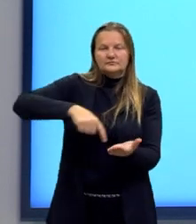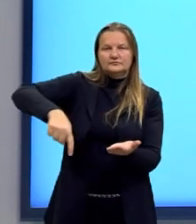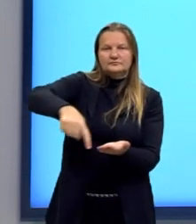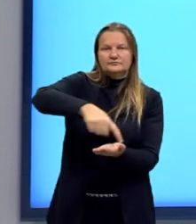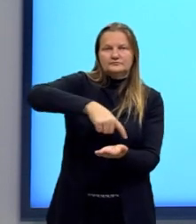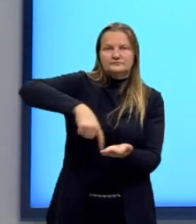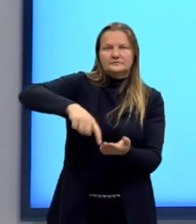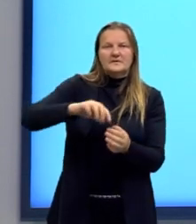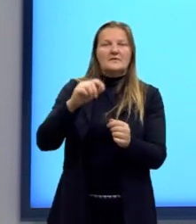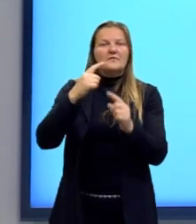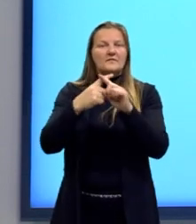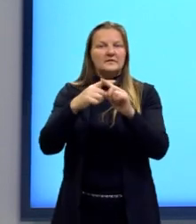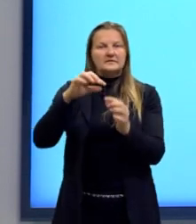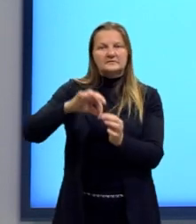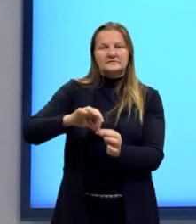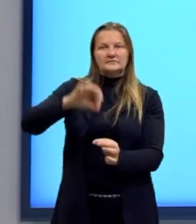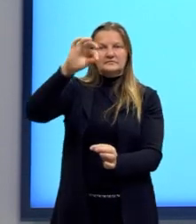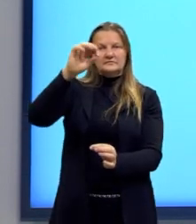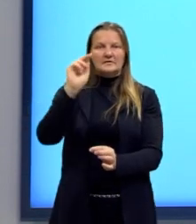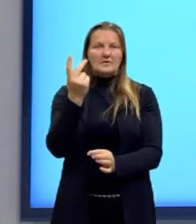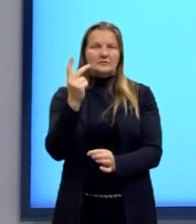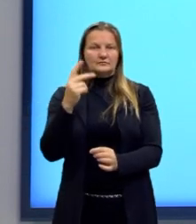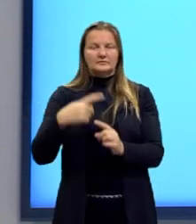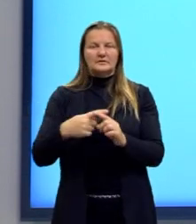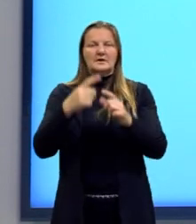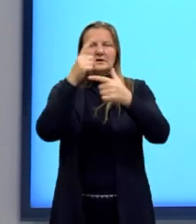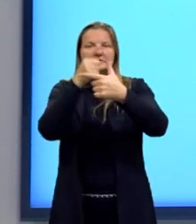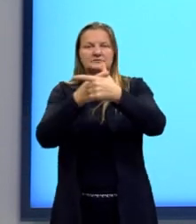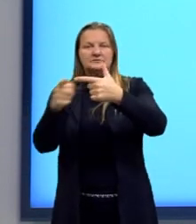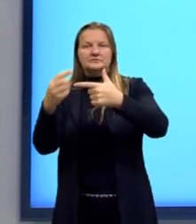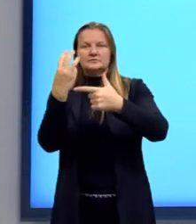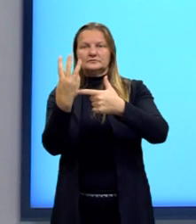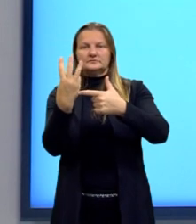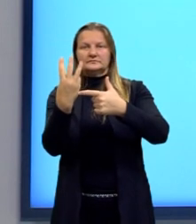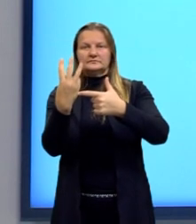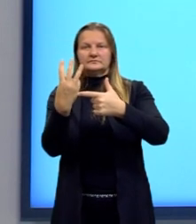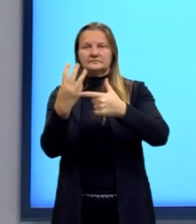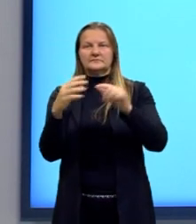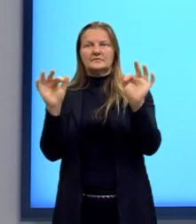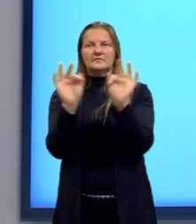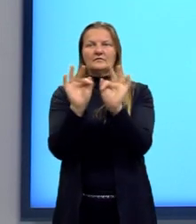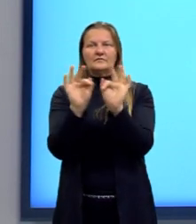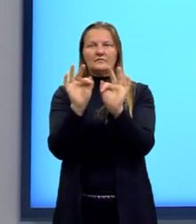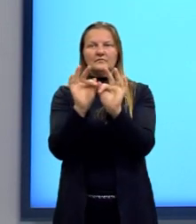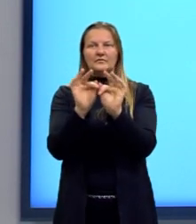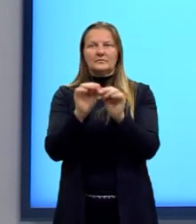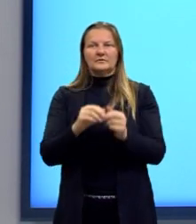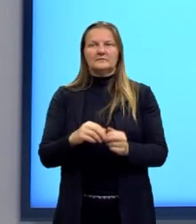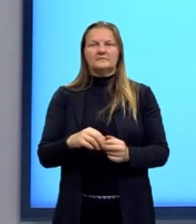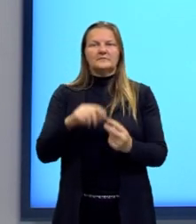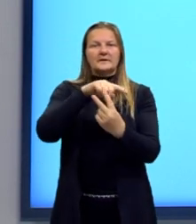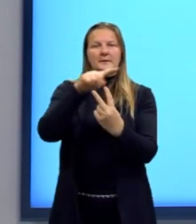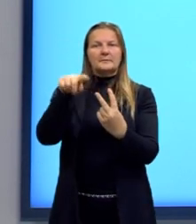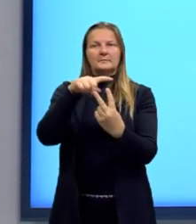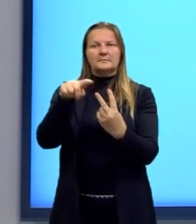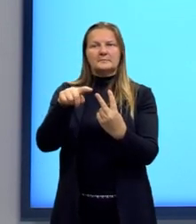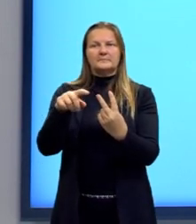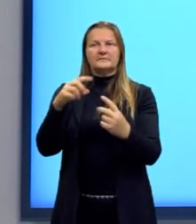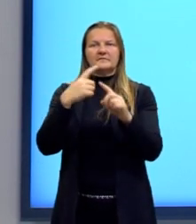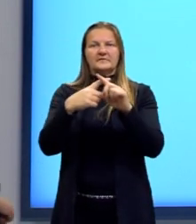então vezes altura mas dividimos tudo por três então a fórmula do volume ficaria